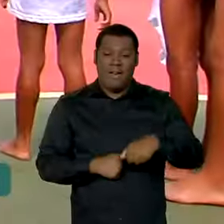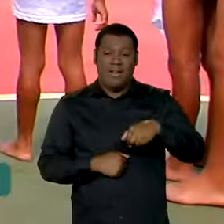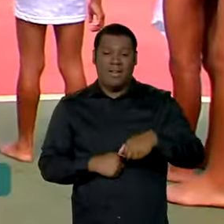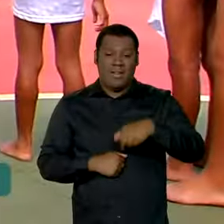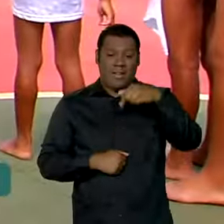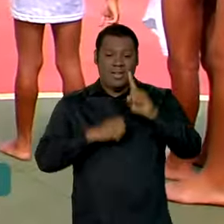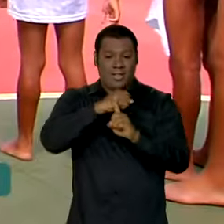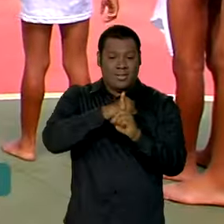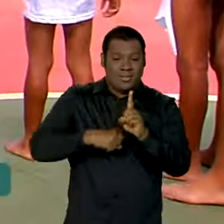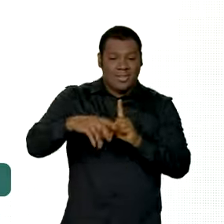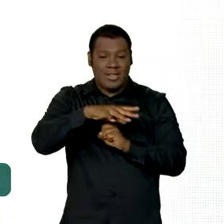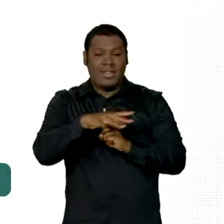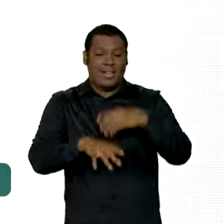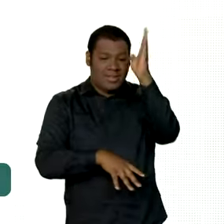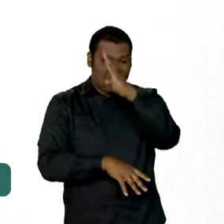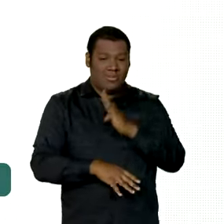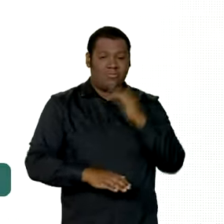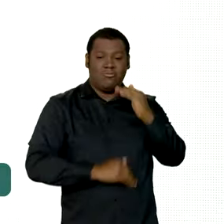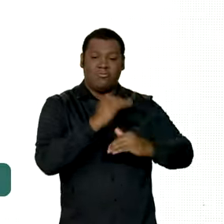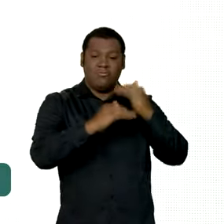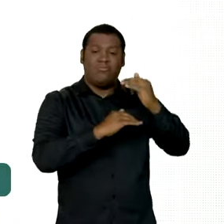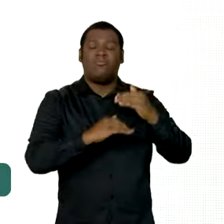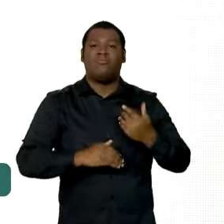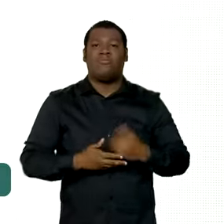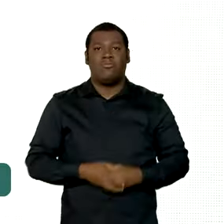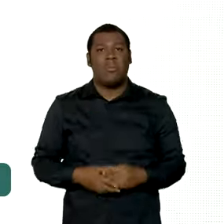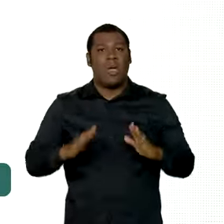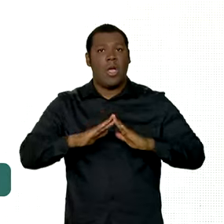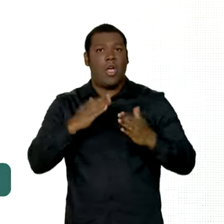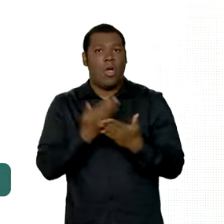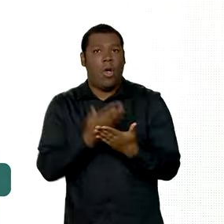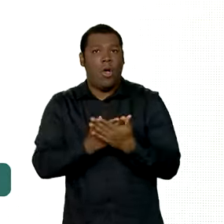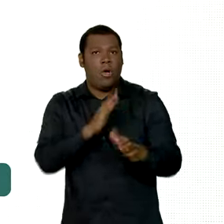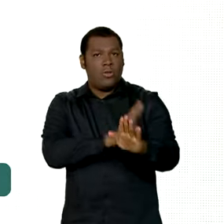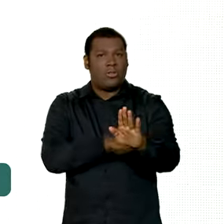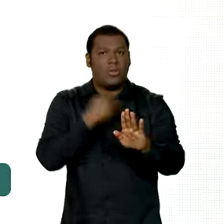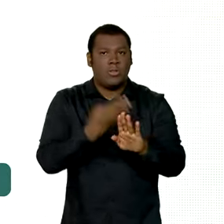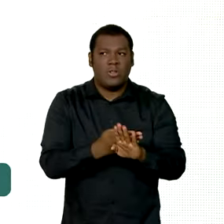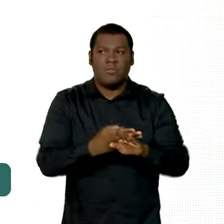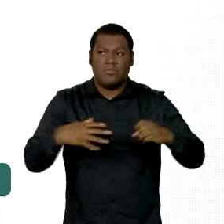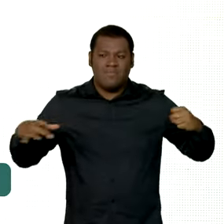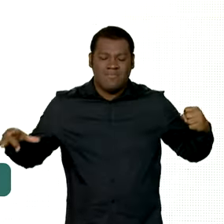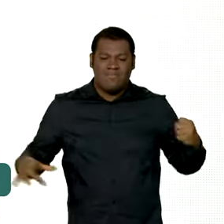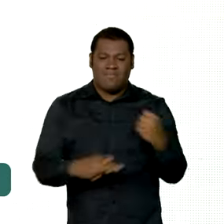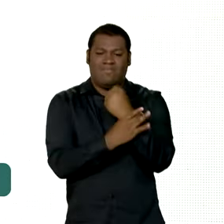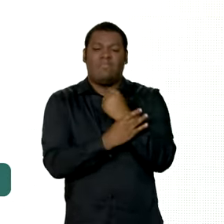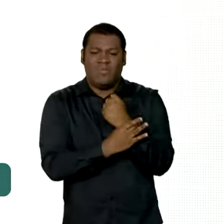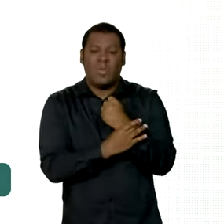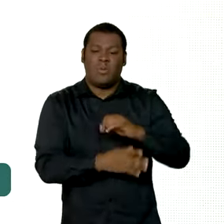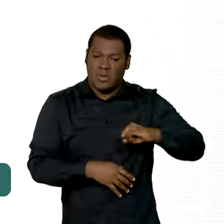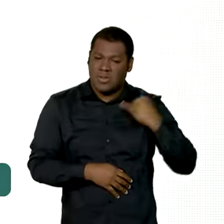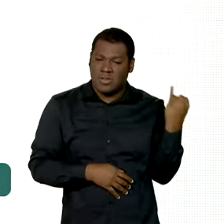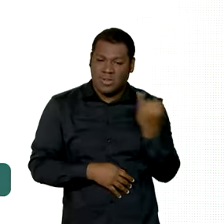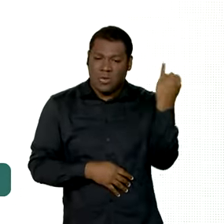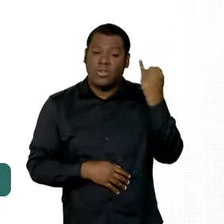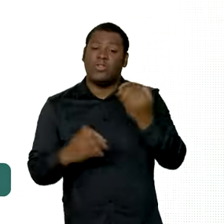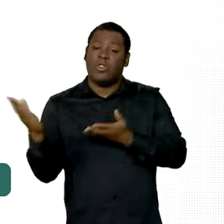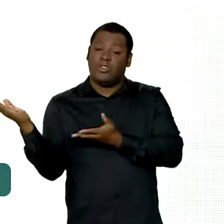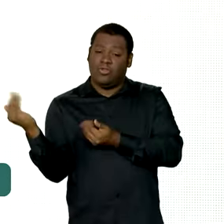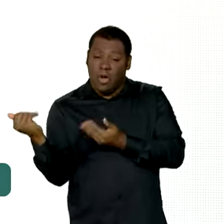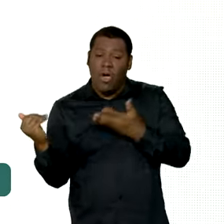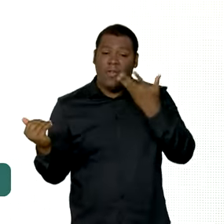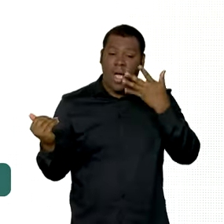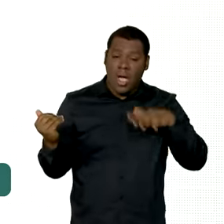da sociedade. A escola a tempo integral, ela garante uma série de benefícios importantes para os jovens e as